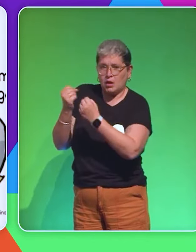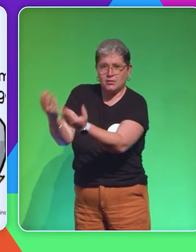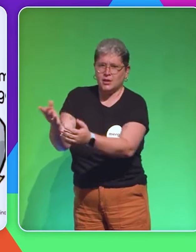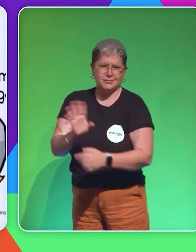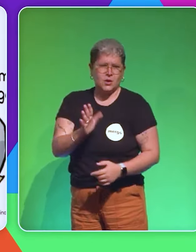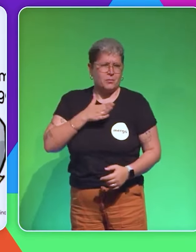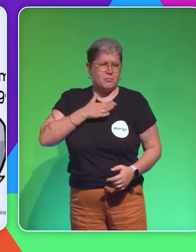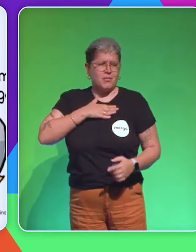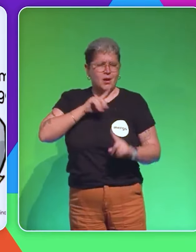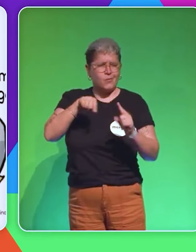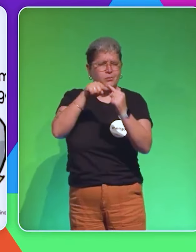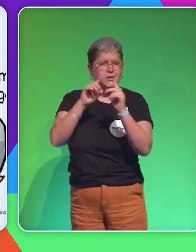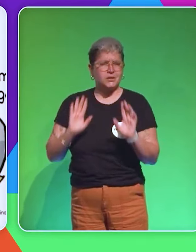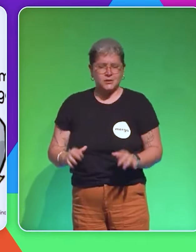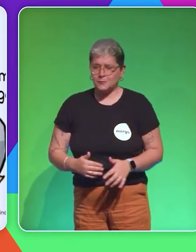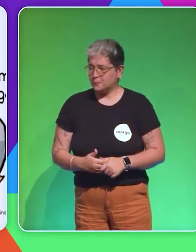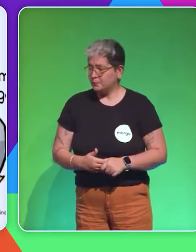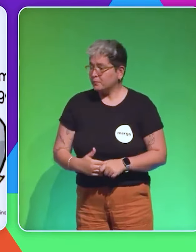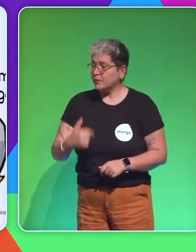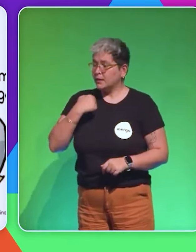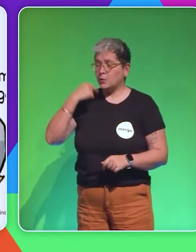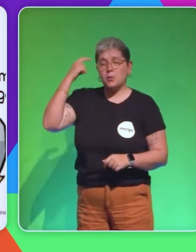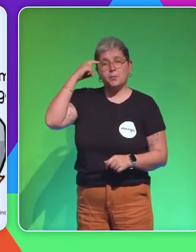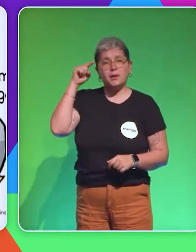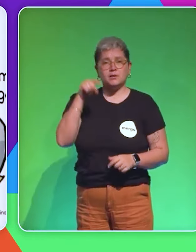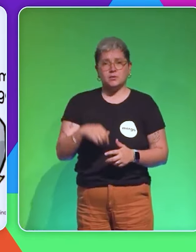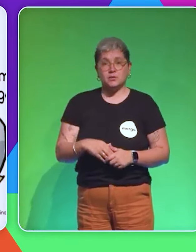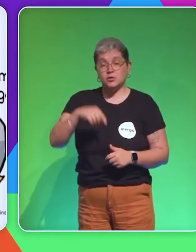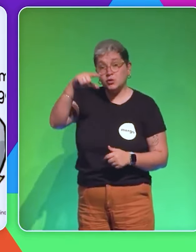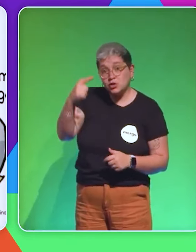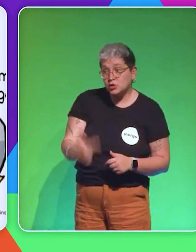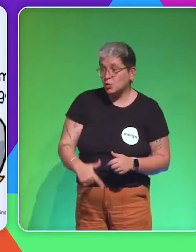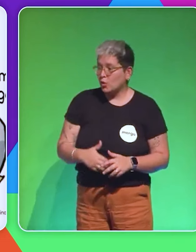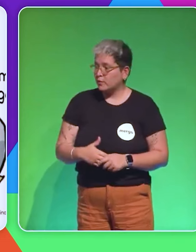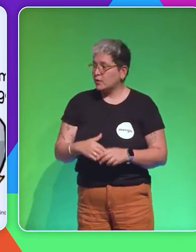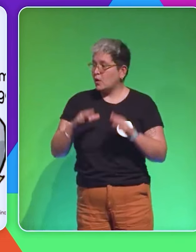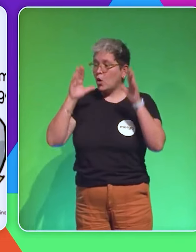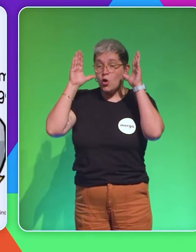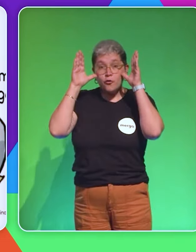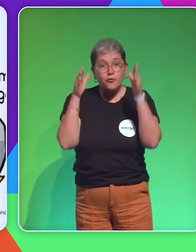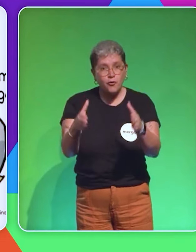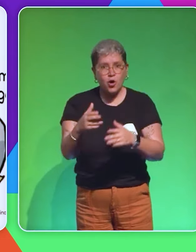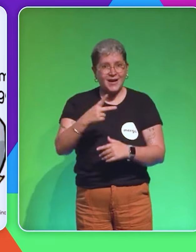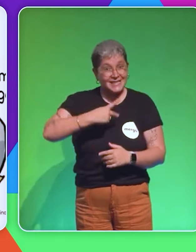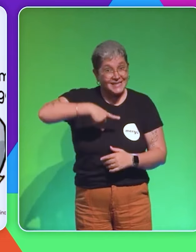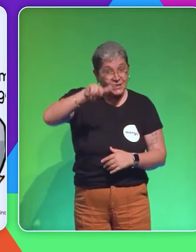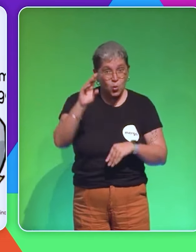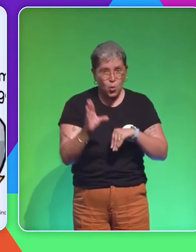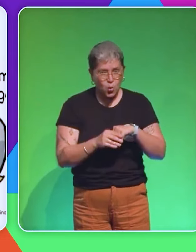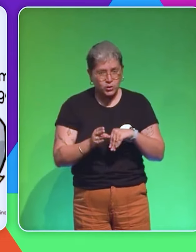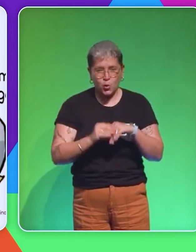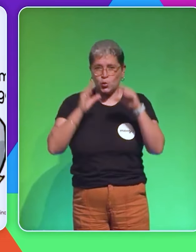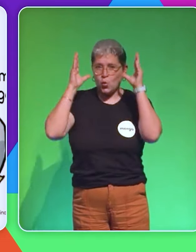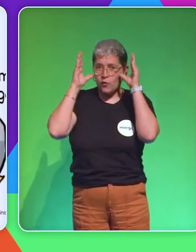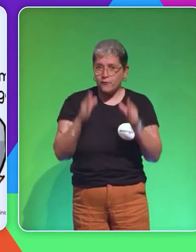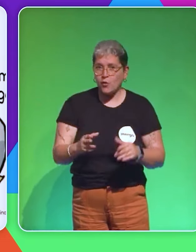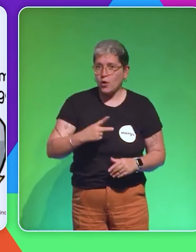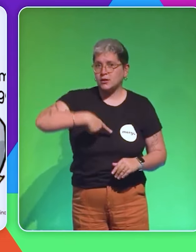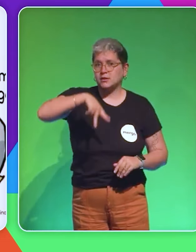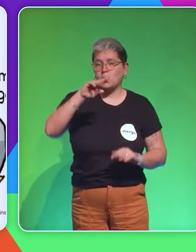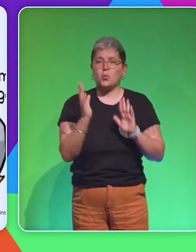tá então eu penso muito nisso eu vou repetir mais uma vez Foca no seu conteúdo e no seu propósito não é a maneira